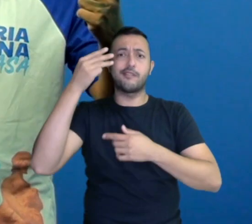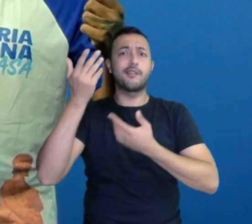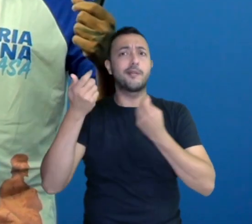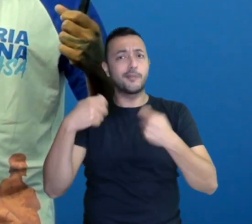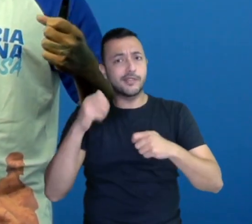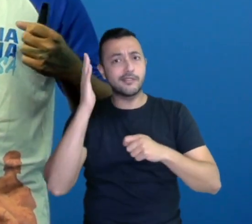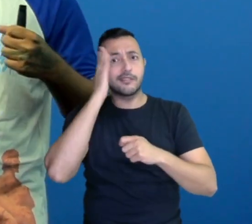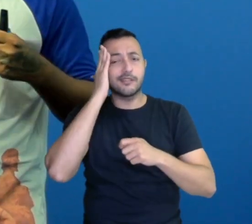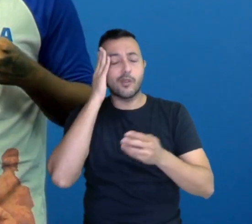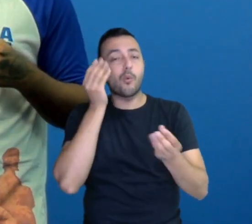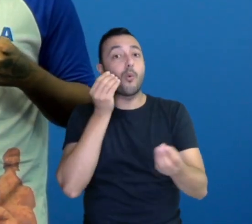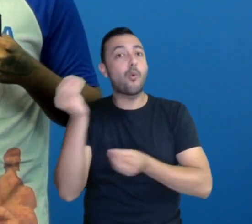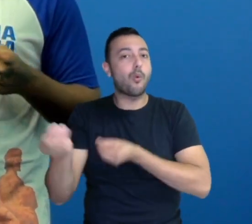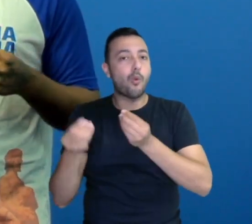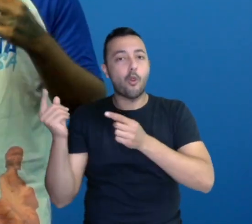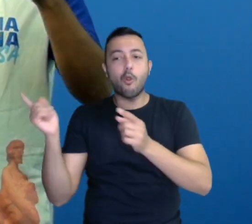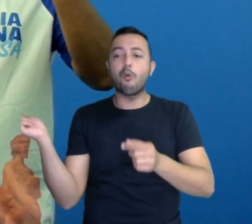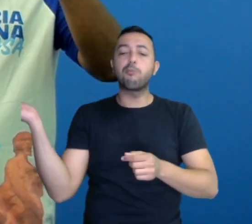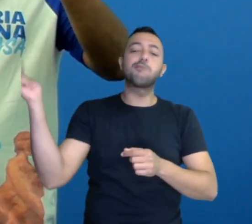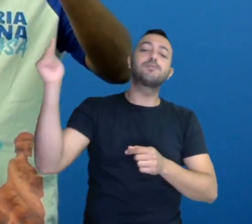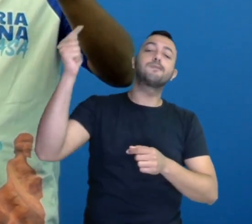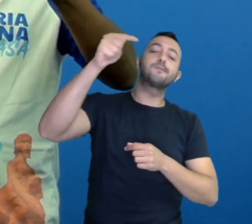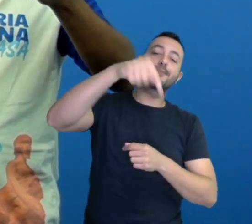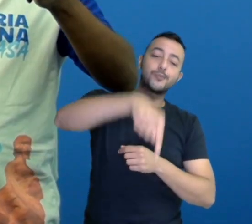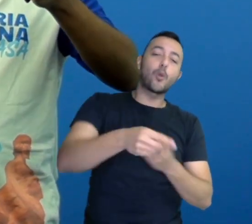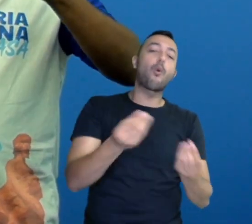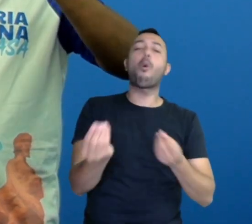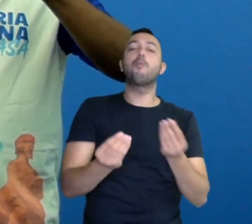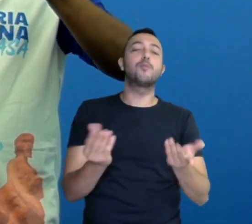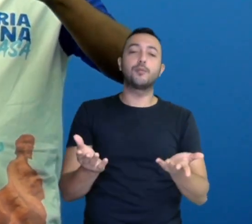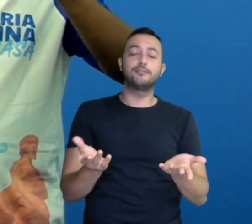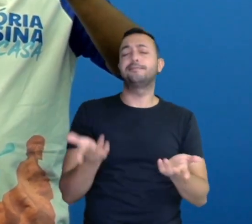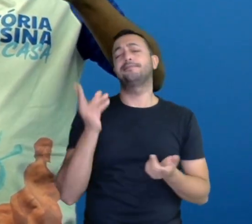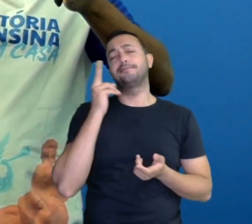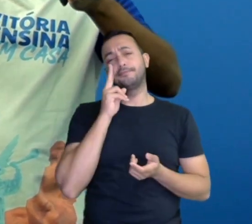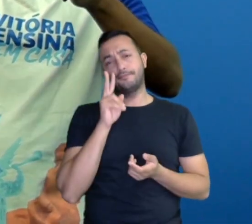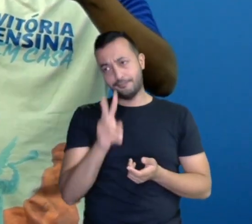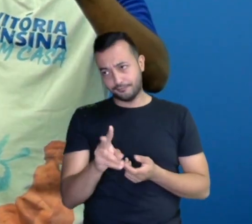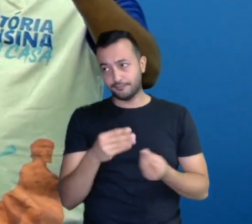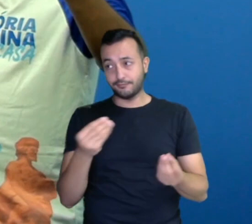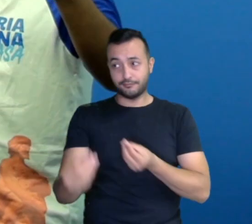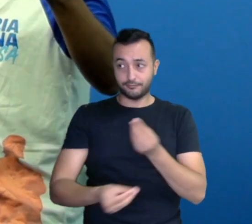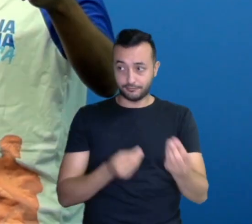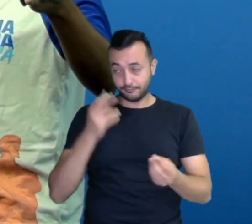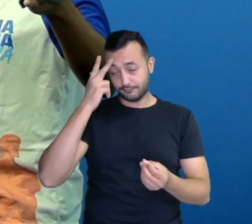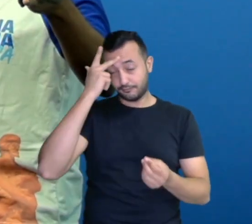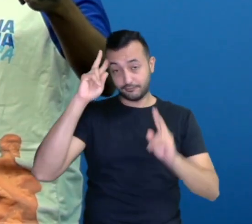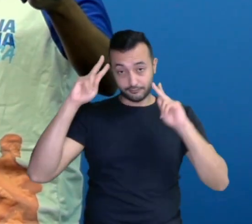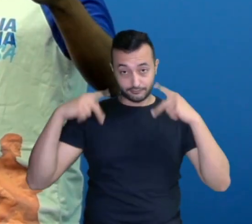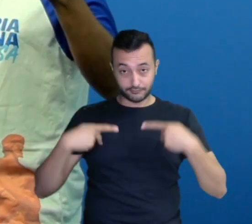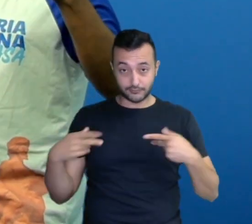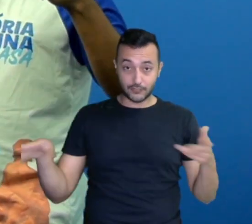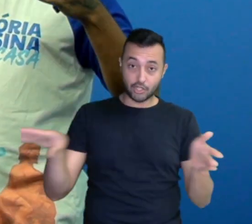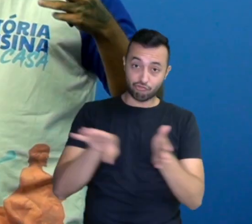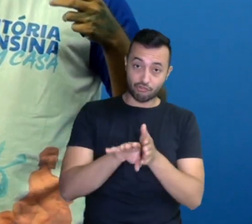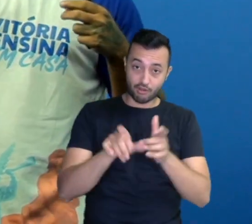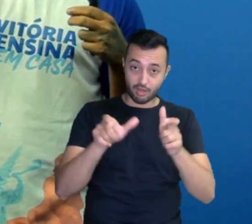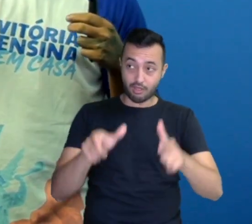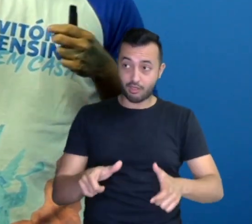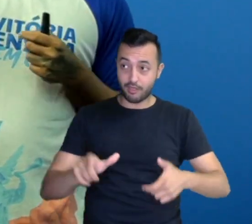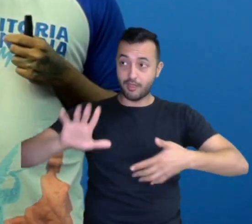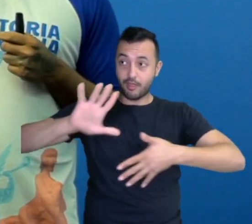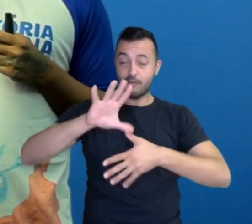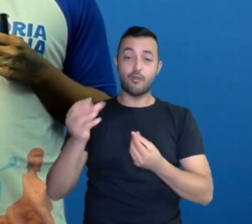como foi o deslocamento humano, né? E a gente viu como é que esses seres humanos eles conseguiram chegar até a América. E a gente